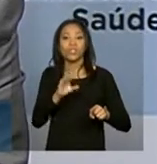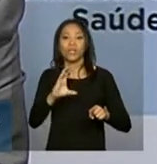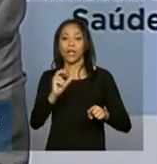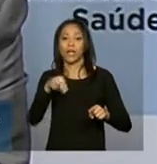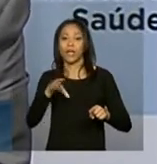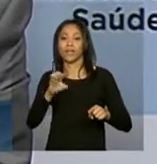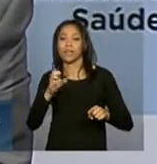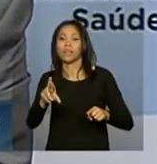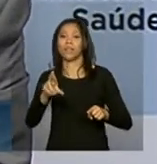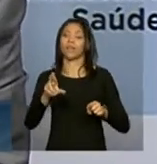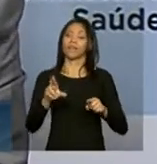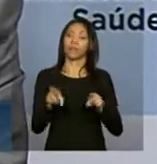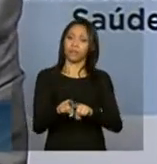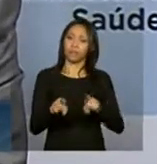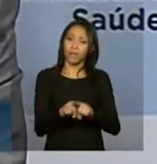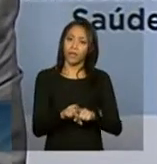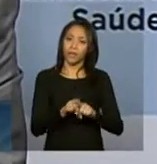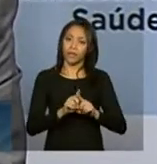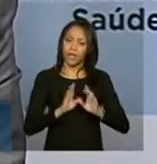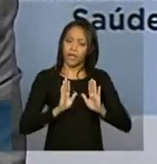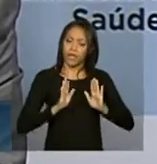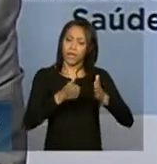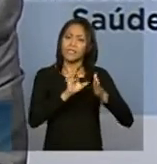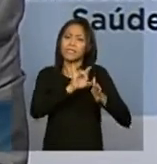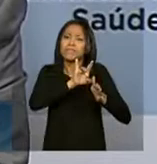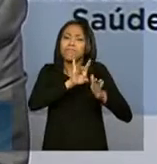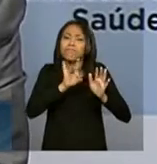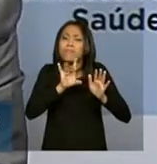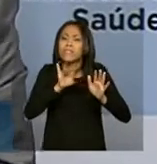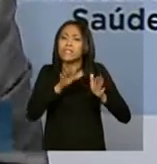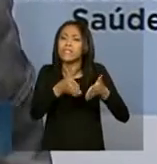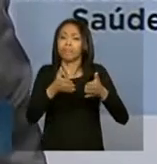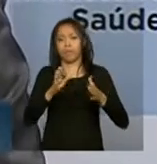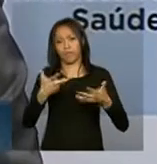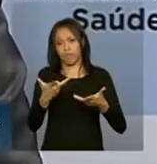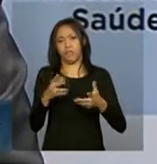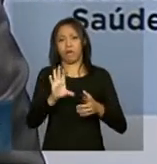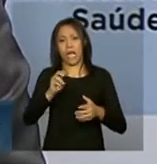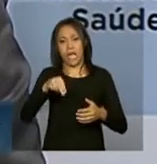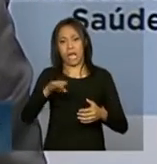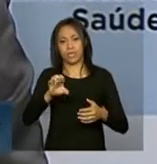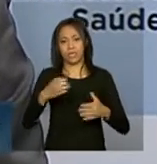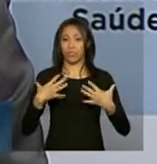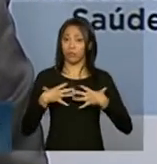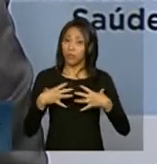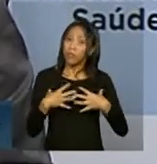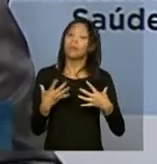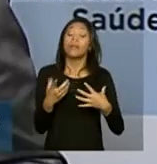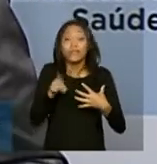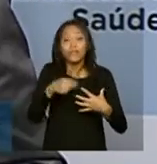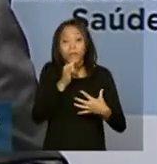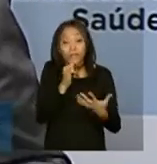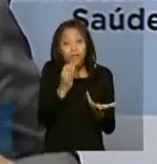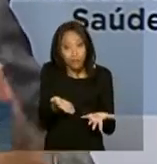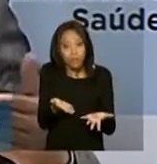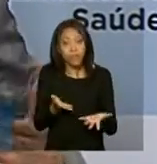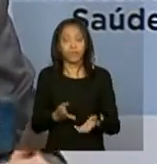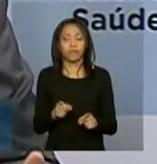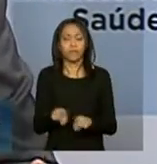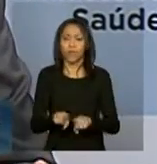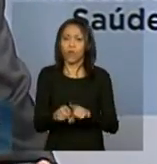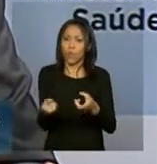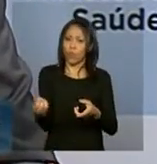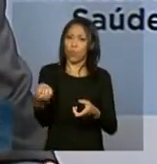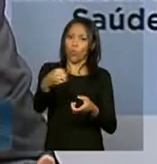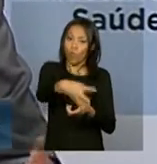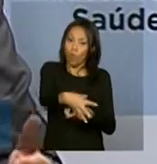tipos de receptores dentro daquele tipo do câncer, como o câncer de mama é um grande exemplo disso, e cria um novo ambiente